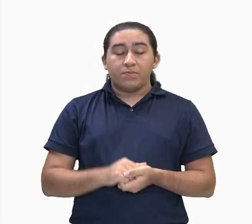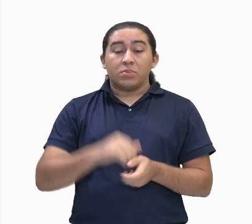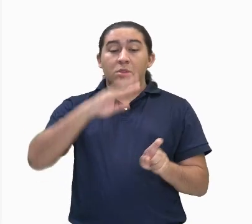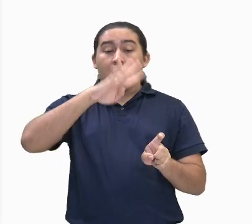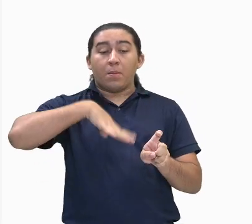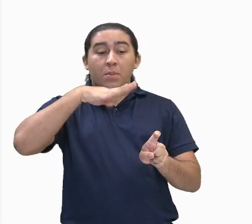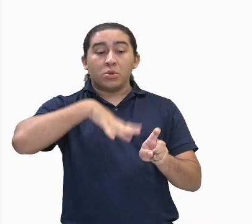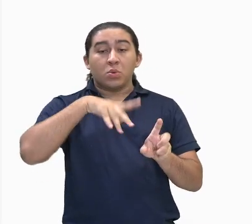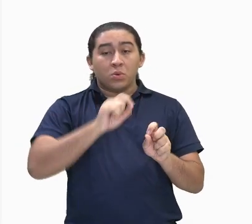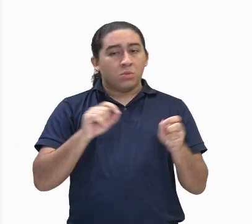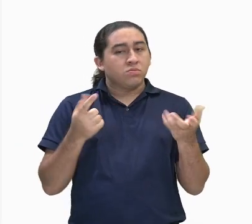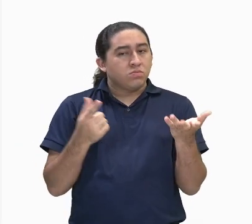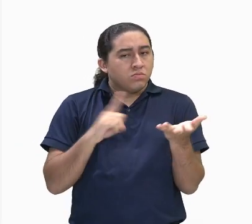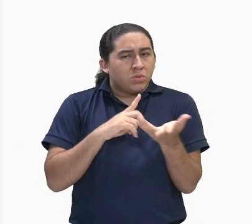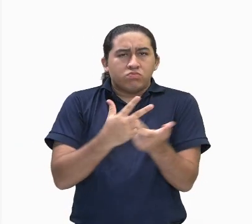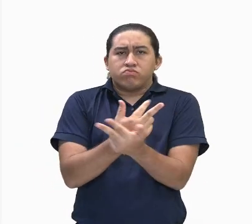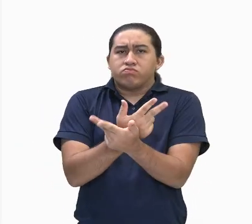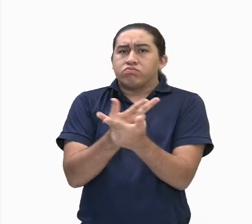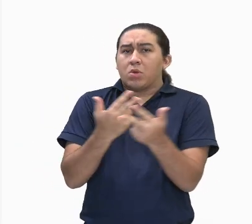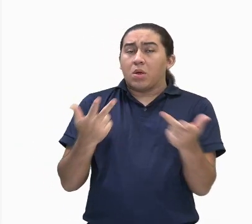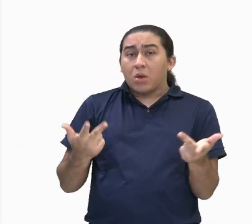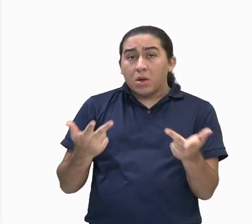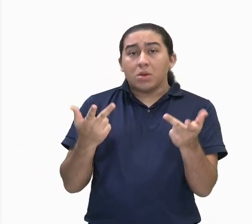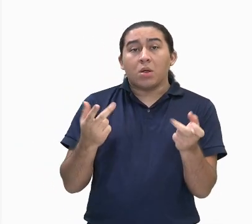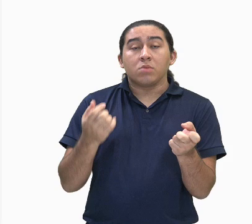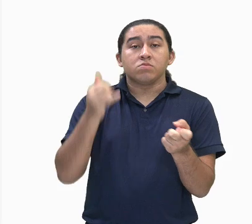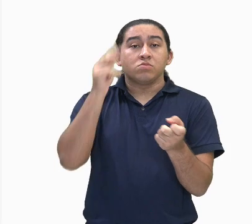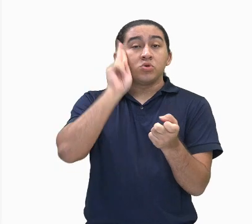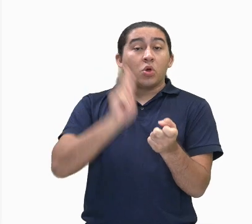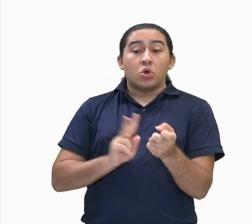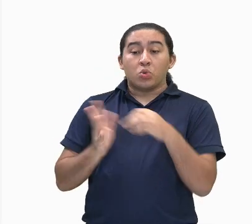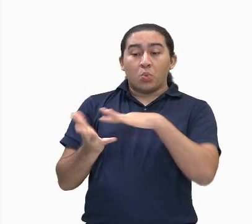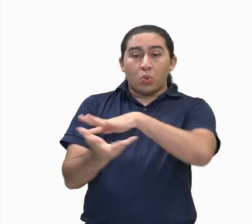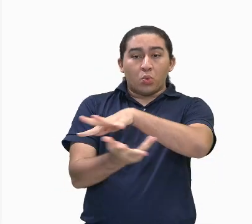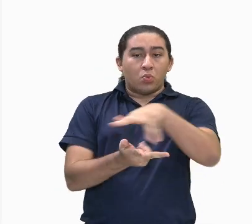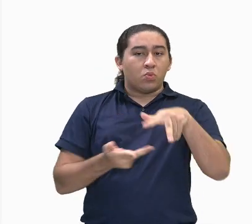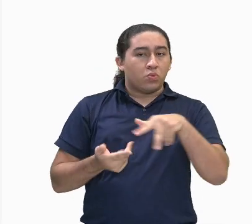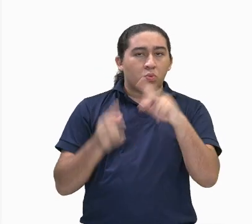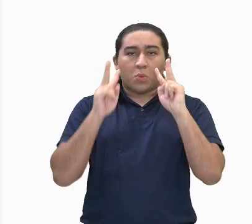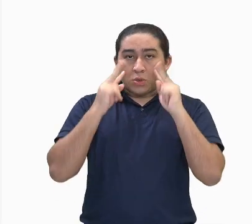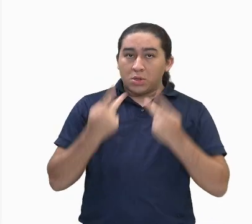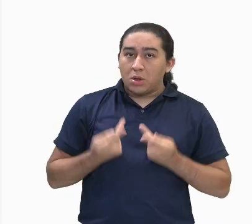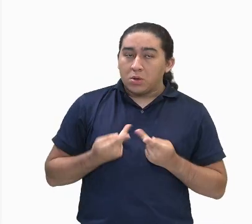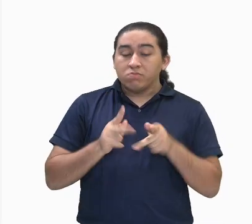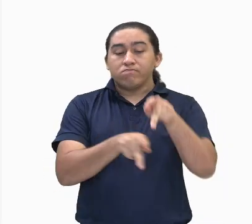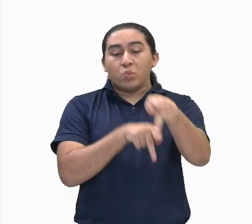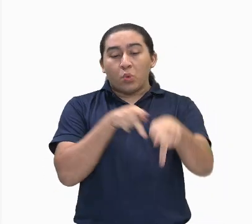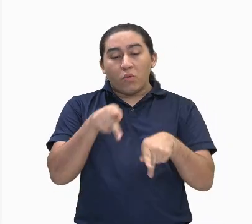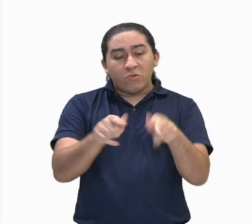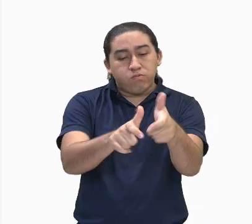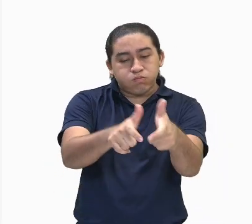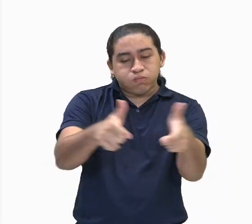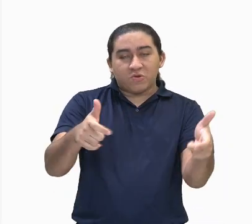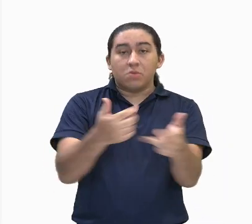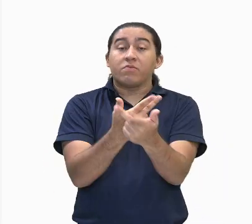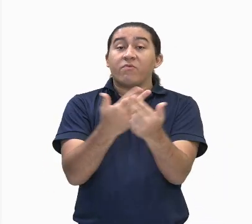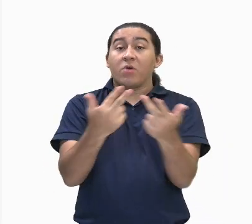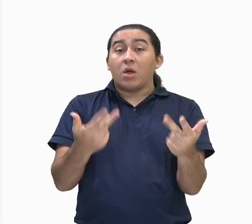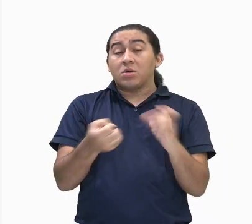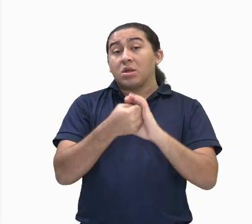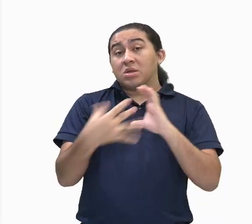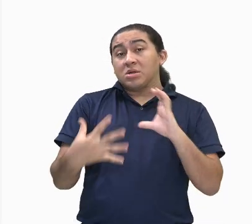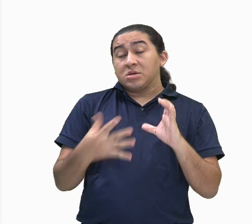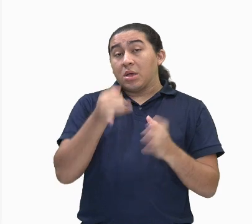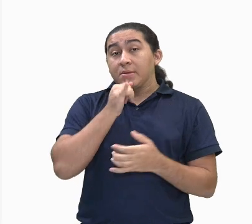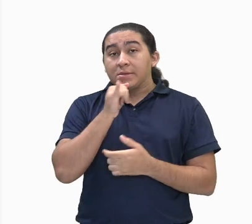contam a origem do universo, do mundo, da humanidade, dos povos e de elementos como o mal,